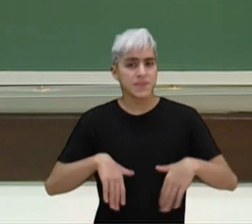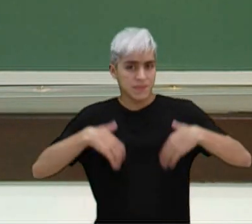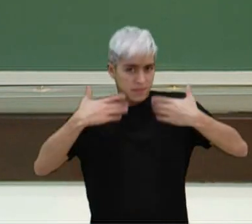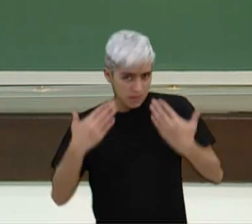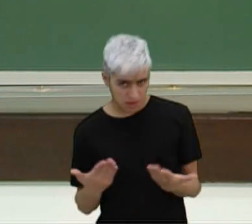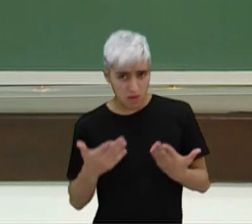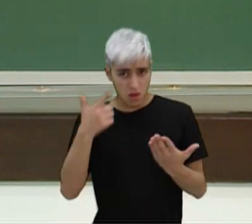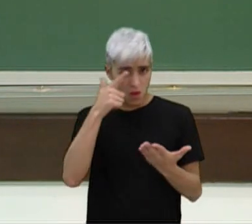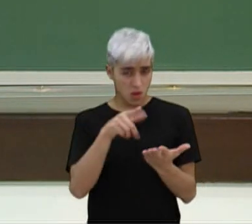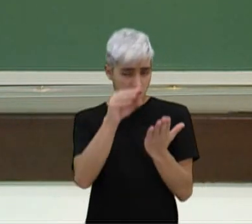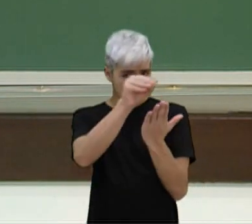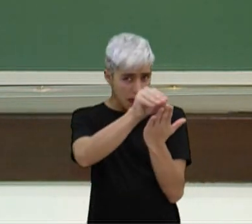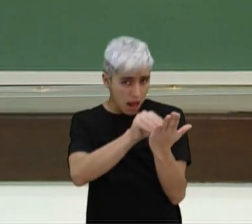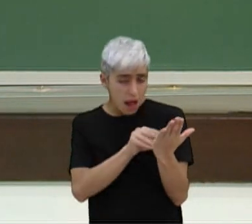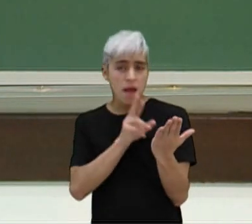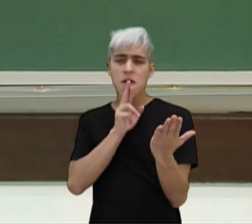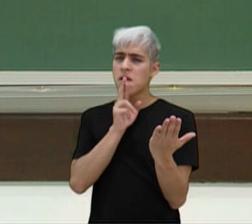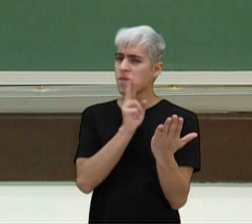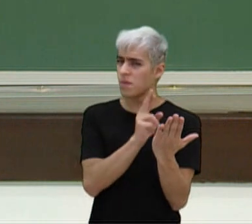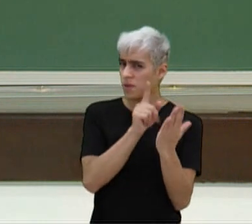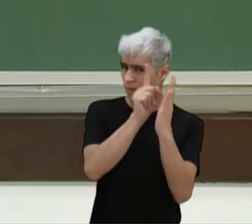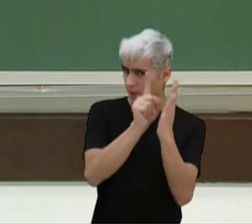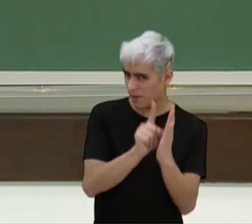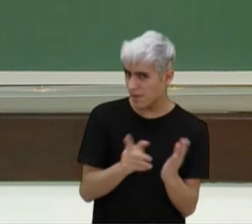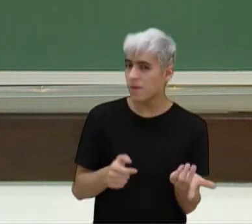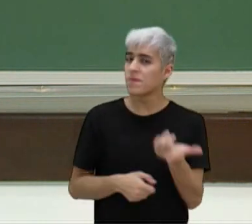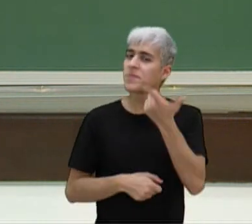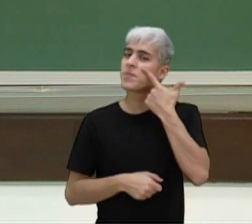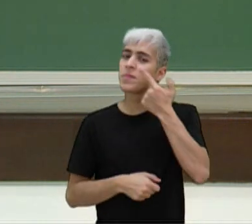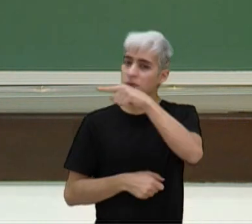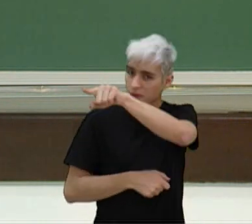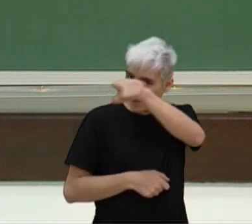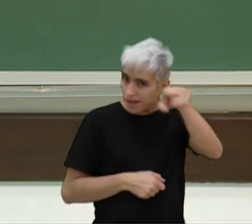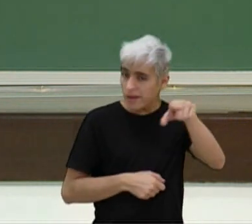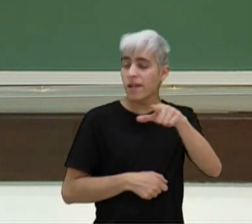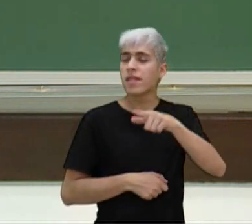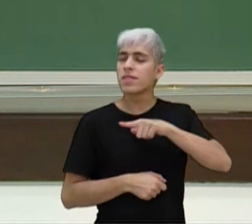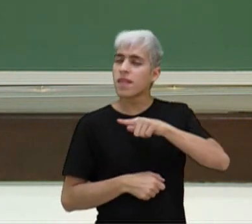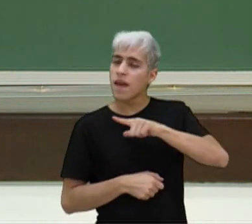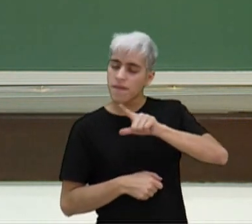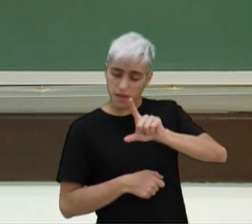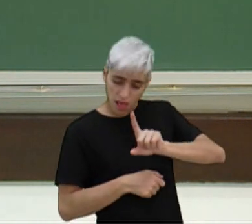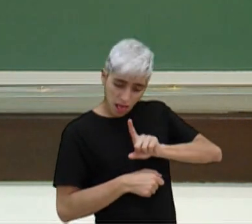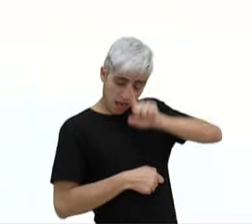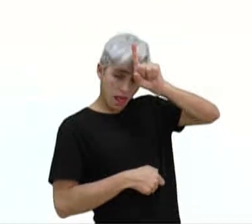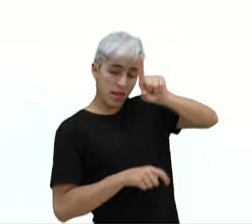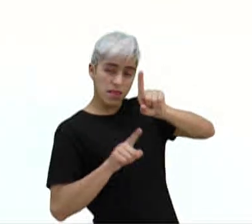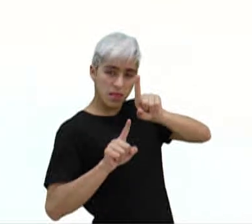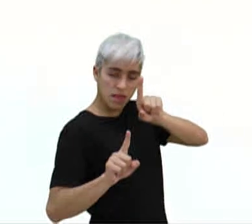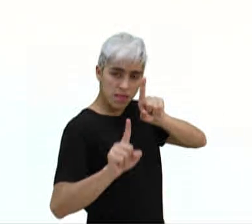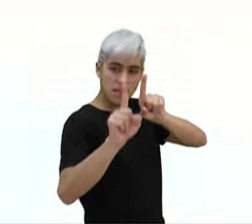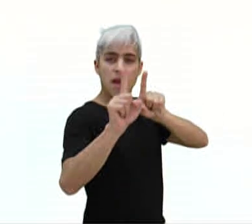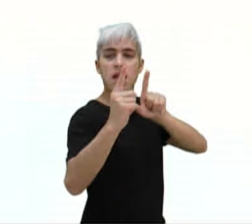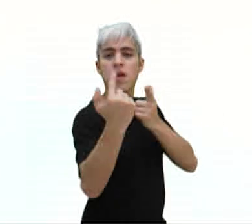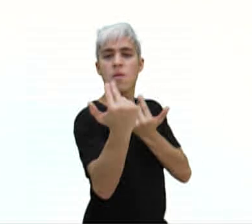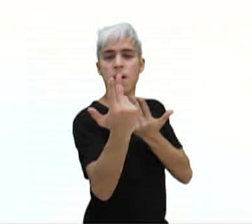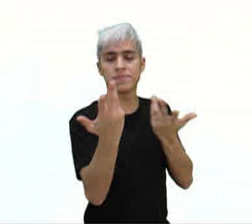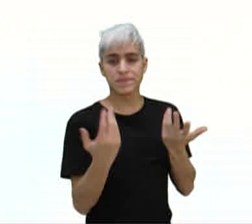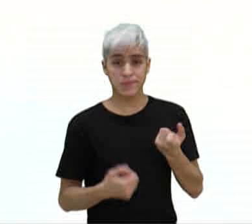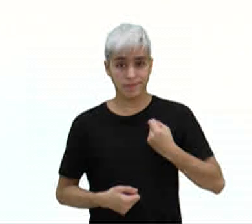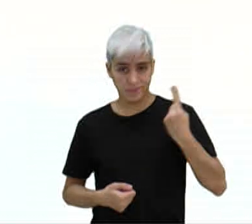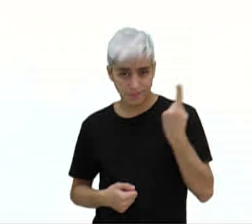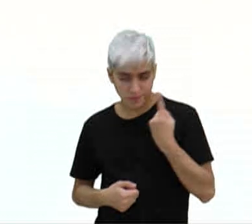Então, conseguiu anotar e responder as perguntas? Vamos ver se você teve a mesma ideia que eu. Número 1. Qual